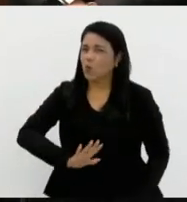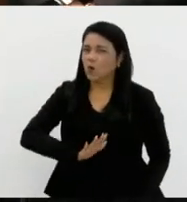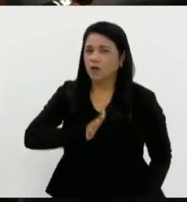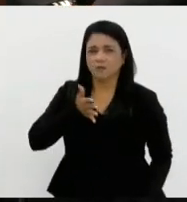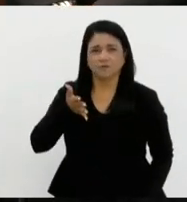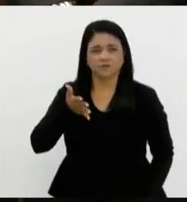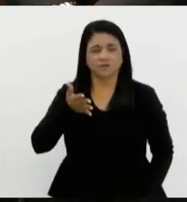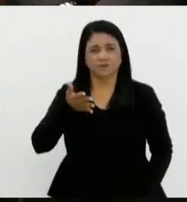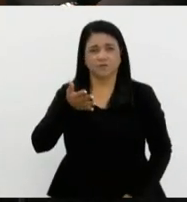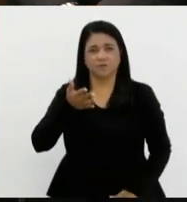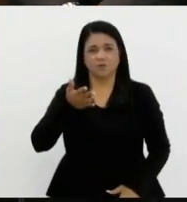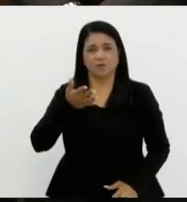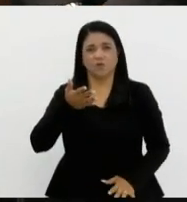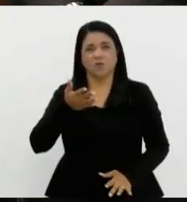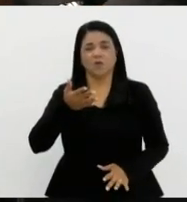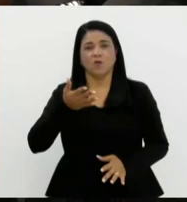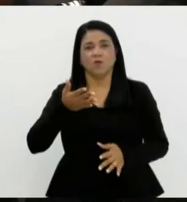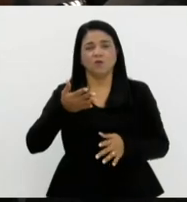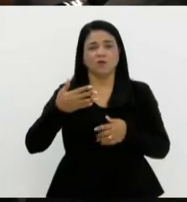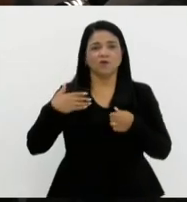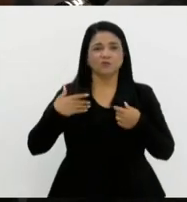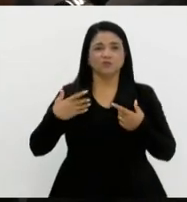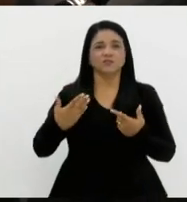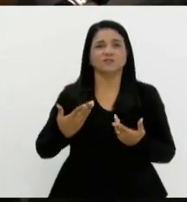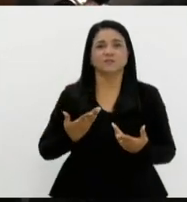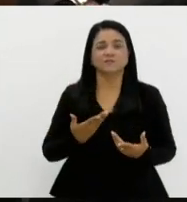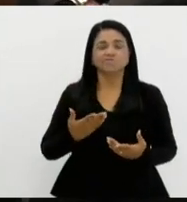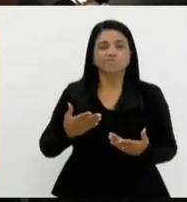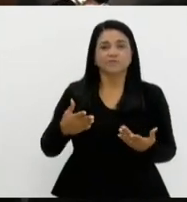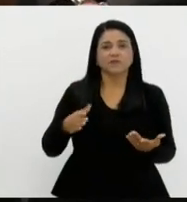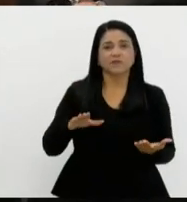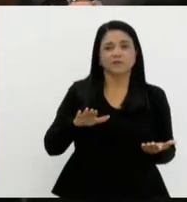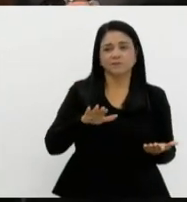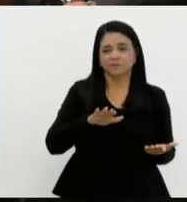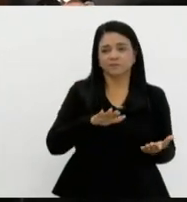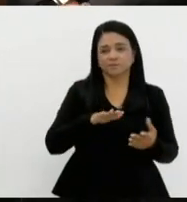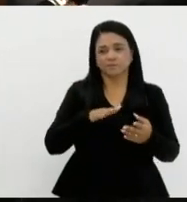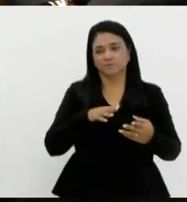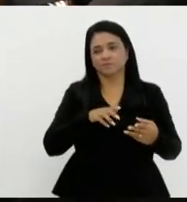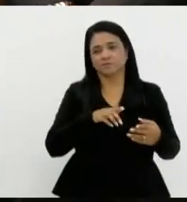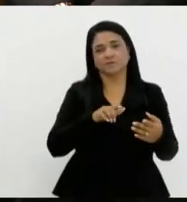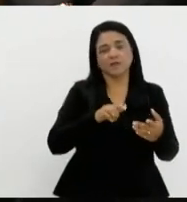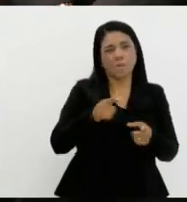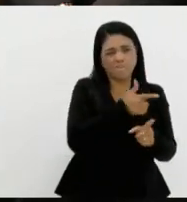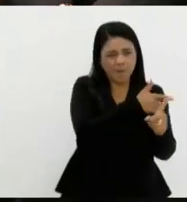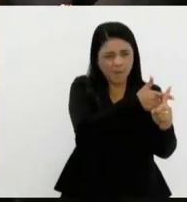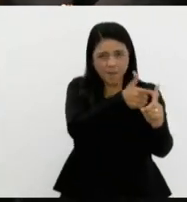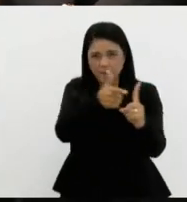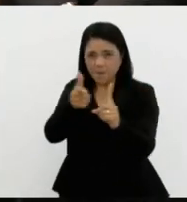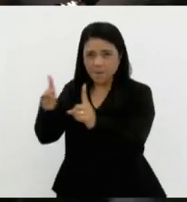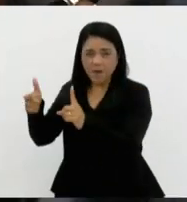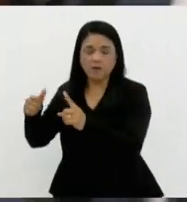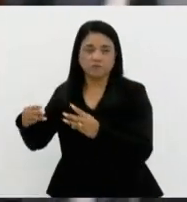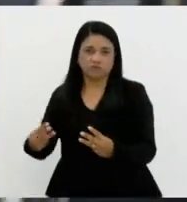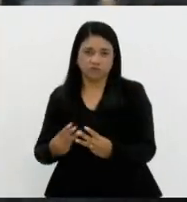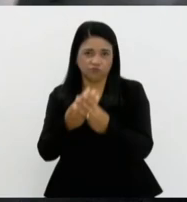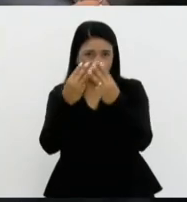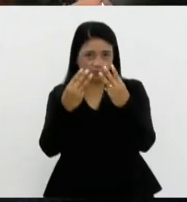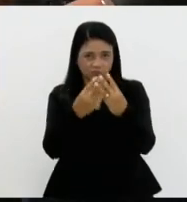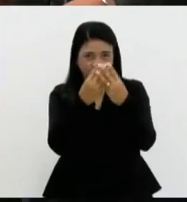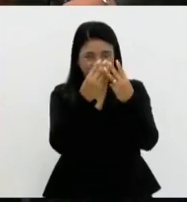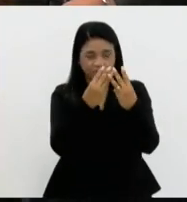o Holocausto. Quem já visitou o Museu do Holocausto em Israel sabe do que eu estou